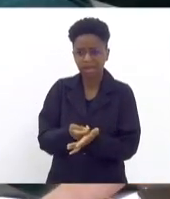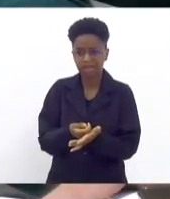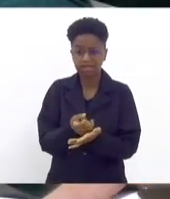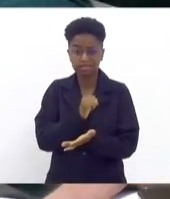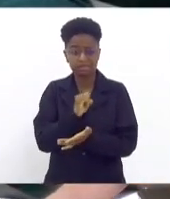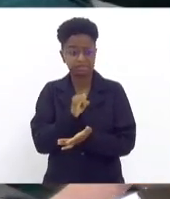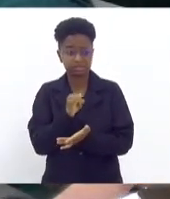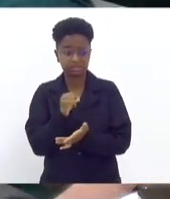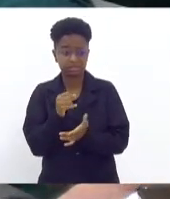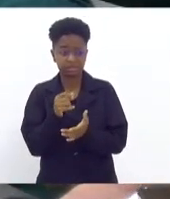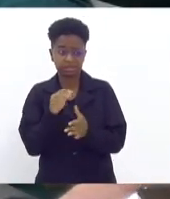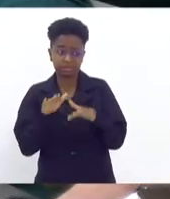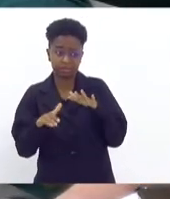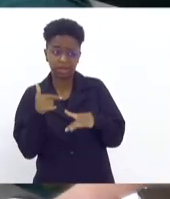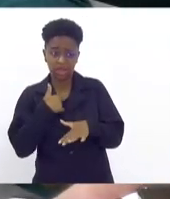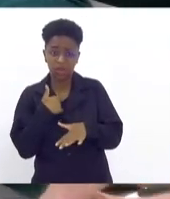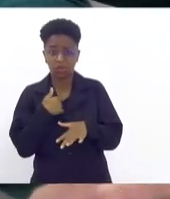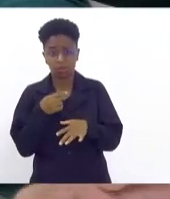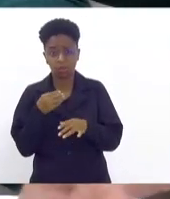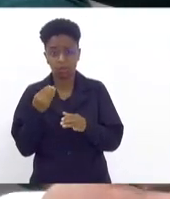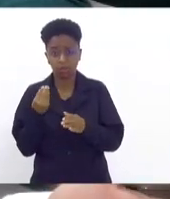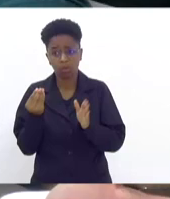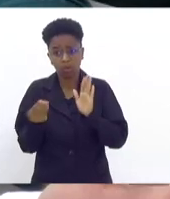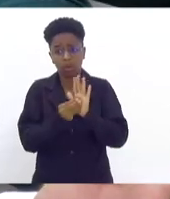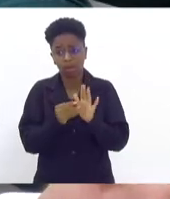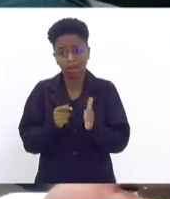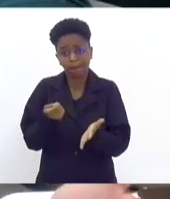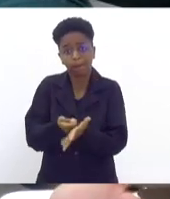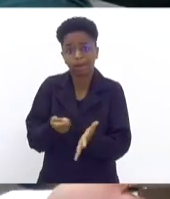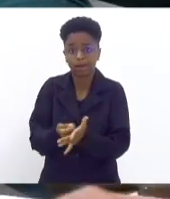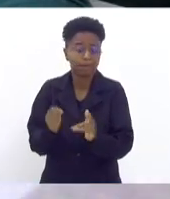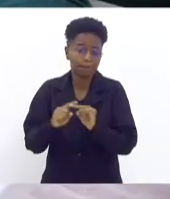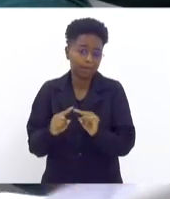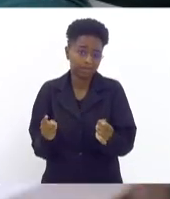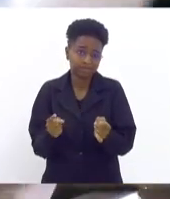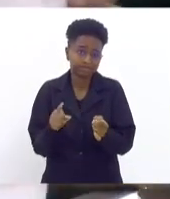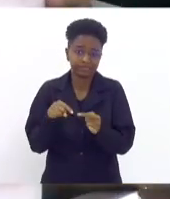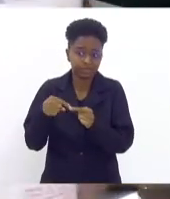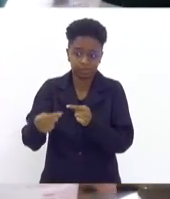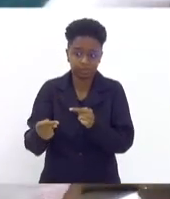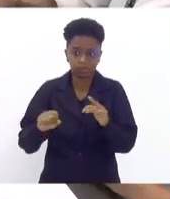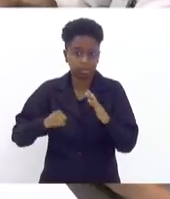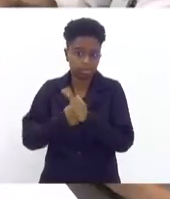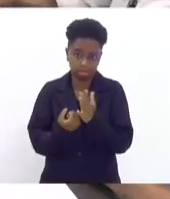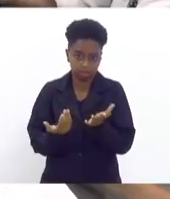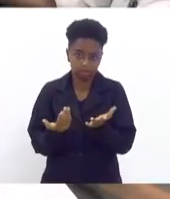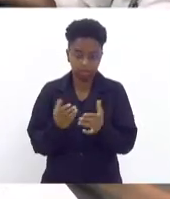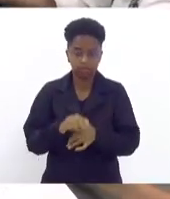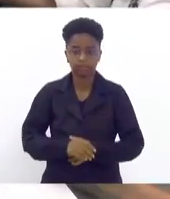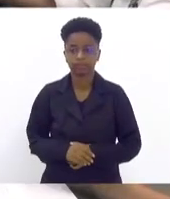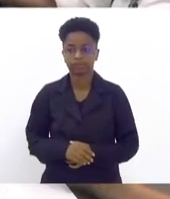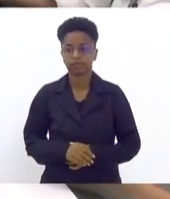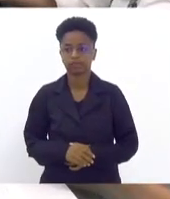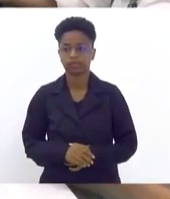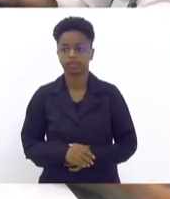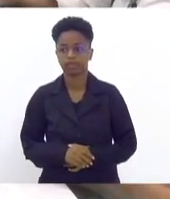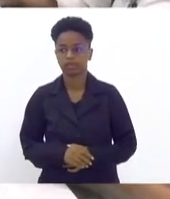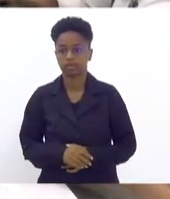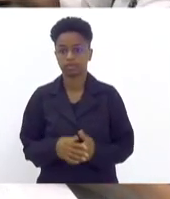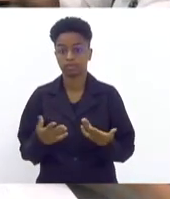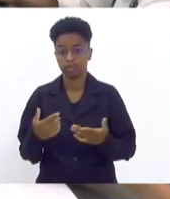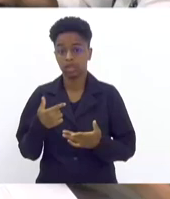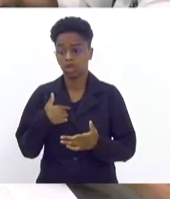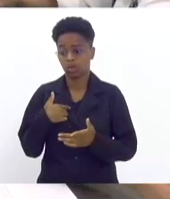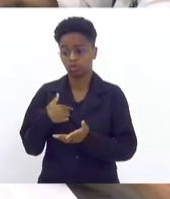transformava ele em impositivo, mas vai acabar caindo no Tribunal de Teremos Justiça. Luz, ele vai para discutir. Carlos Mim. Não, pegando o que o próprio deputado